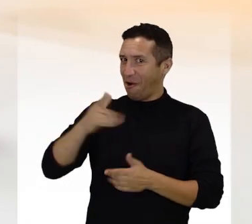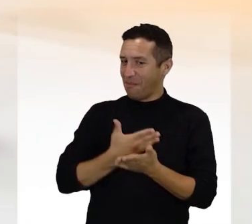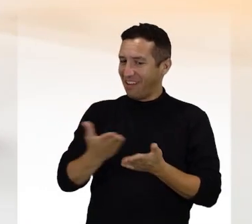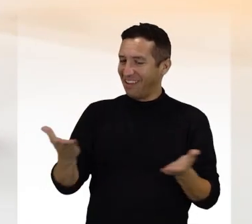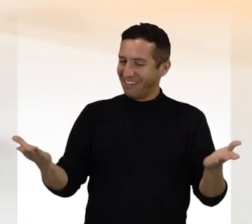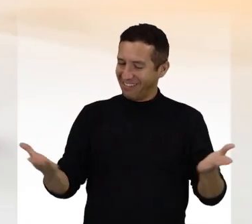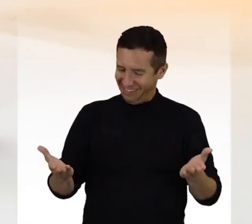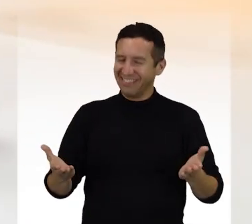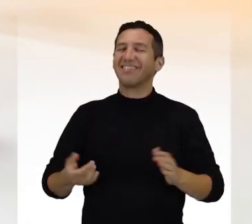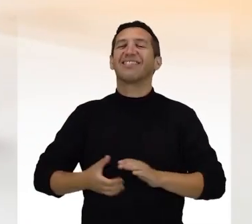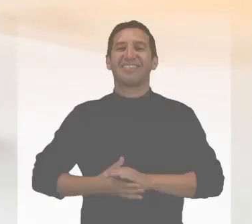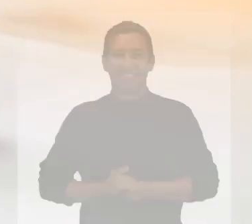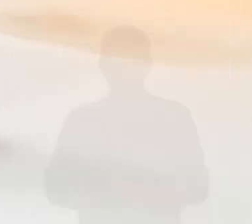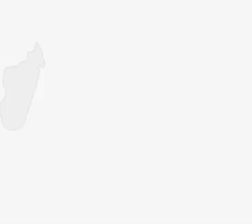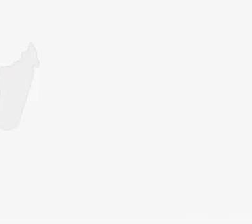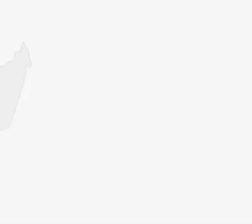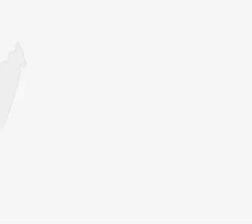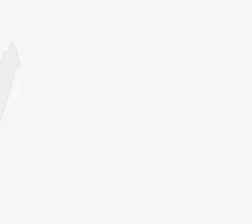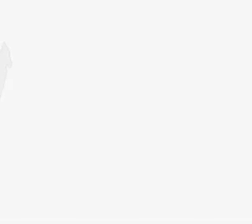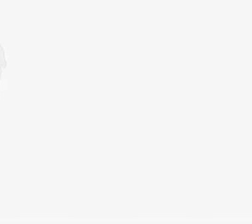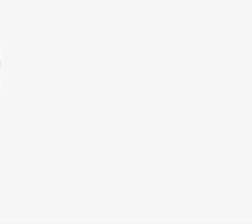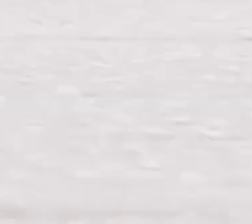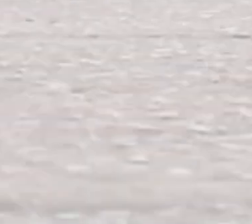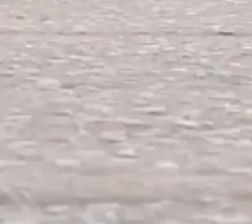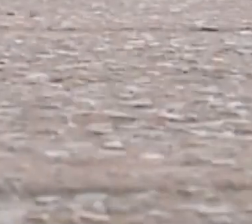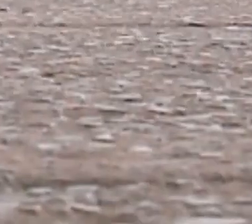Trabalho Legal começa agora.